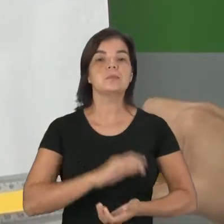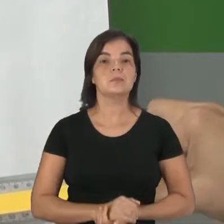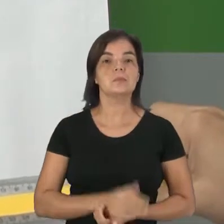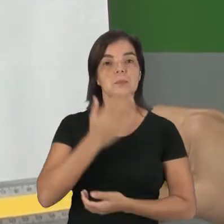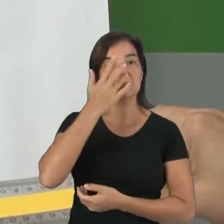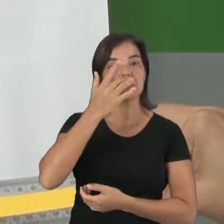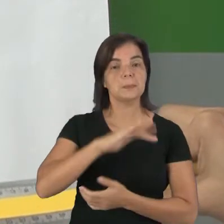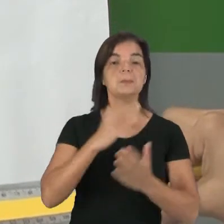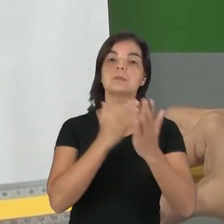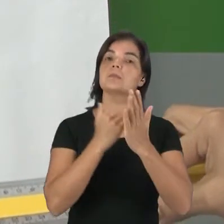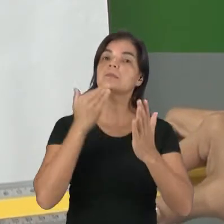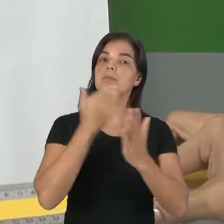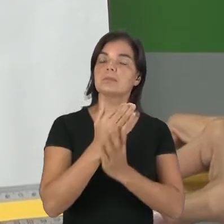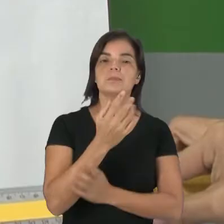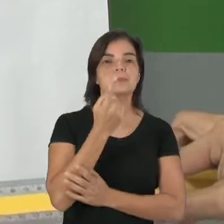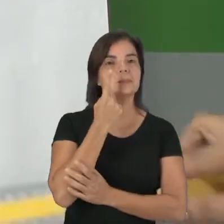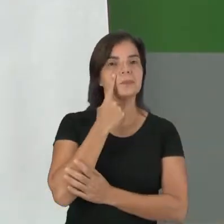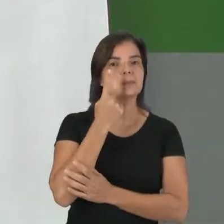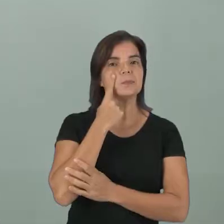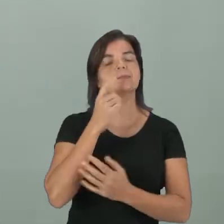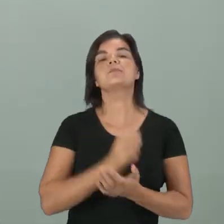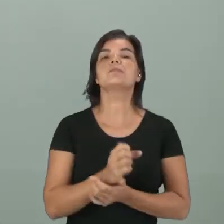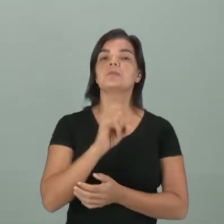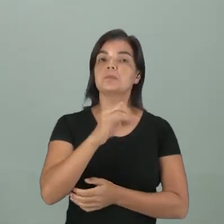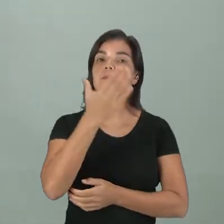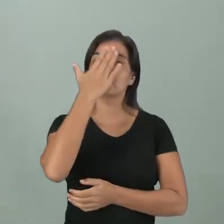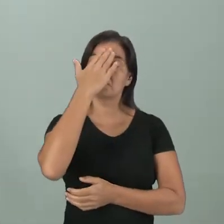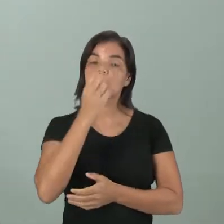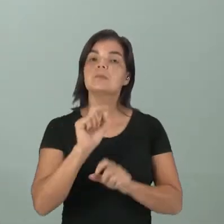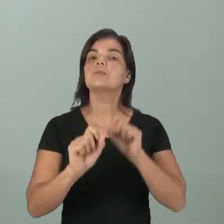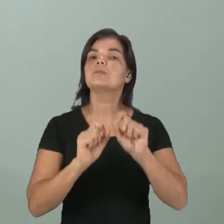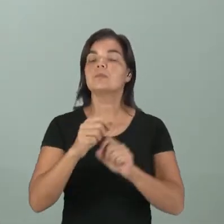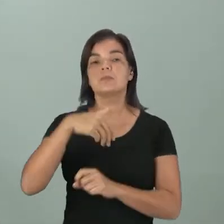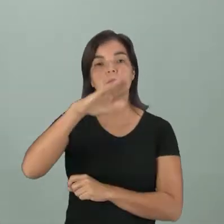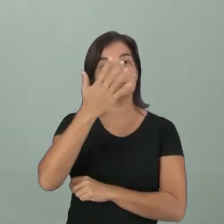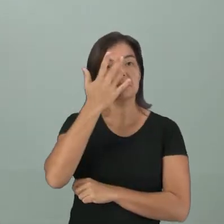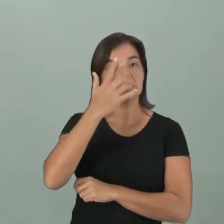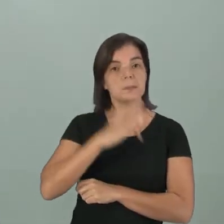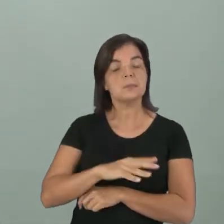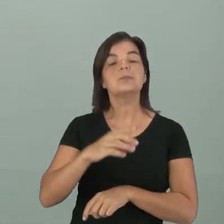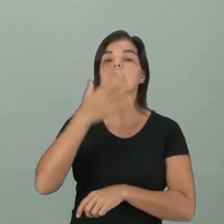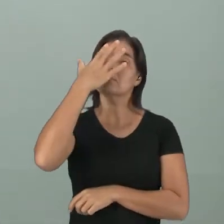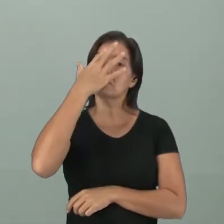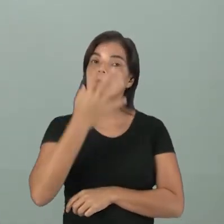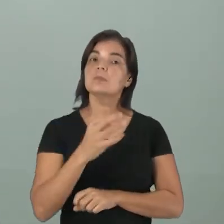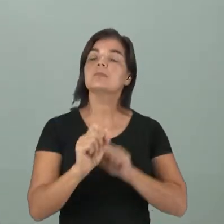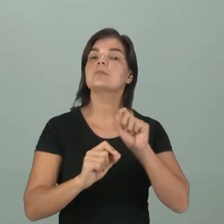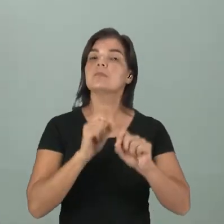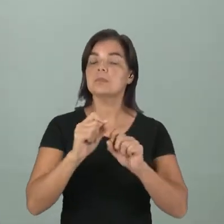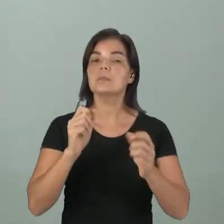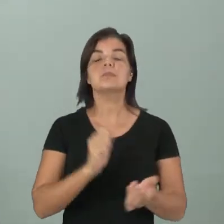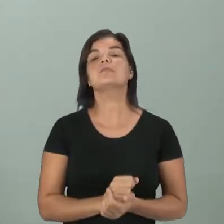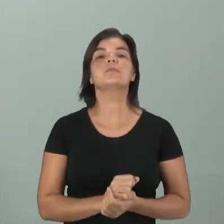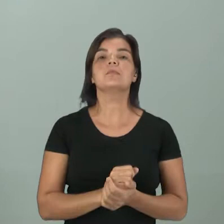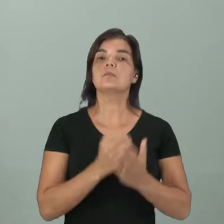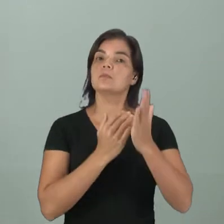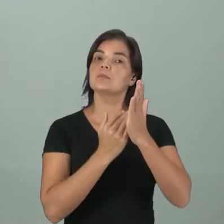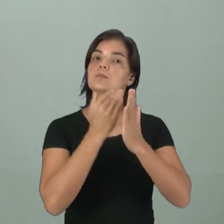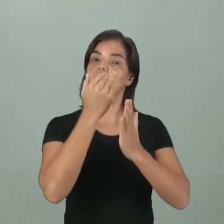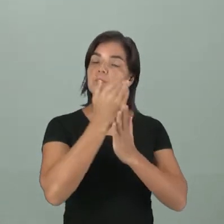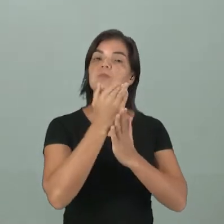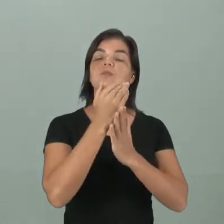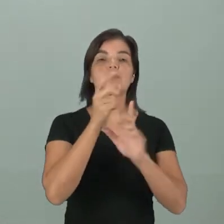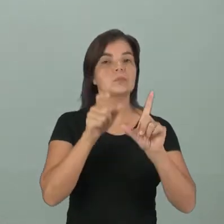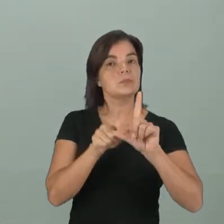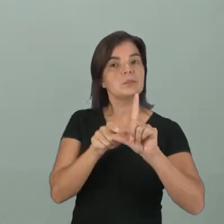mais crianças? Olha só, se eu quero saber a torcida que tem mais crianças, certamente é aquela em que a